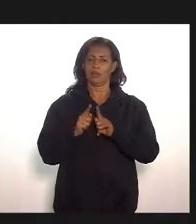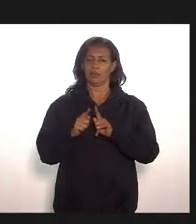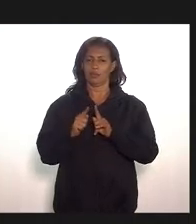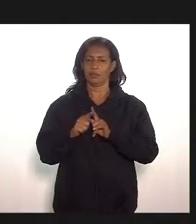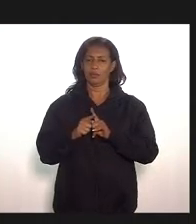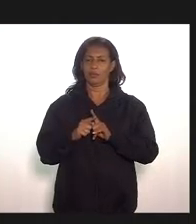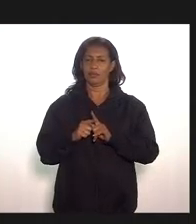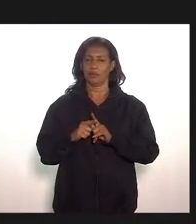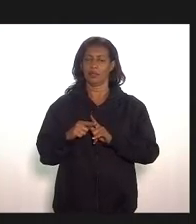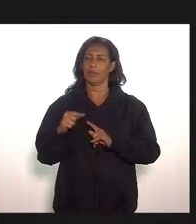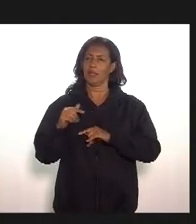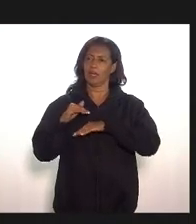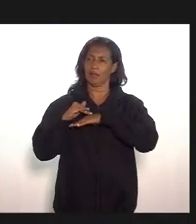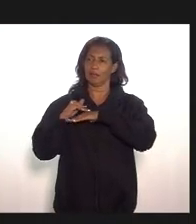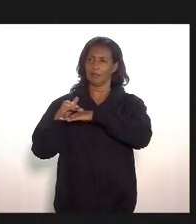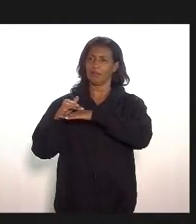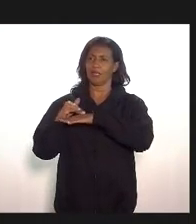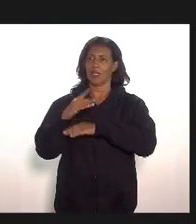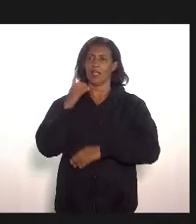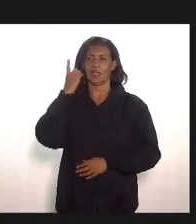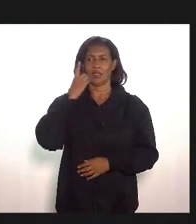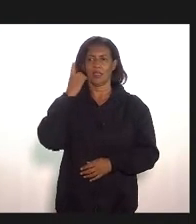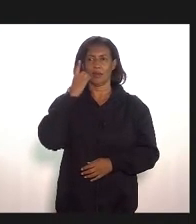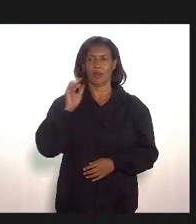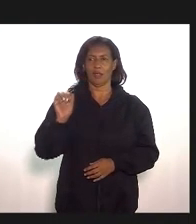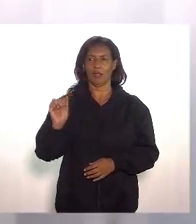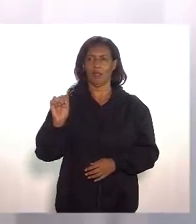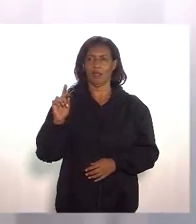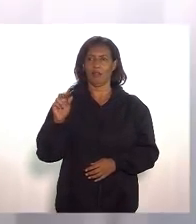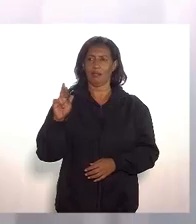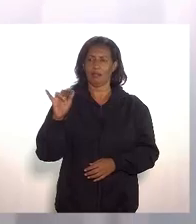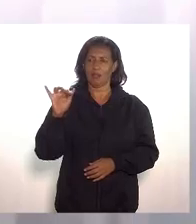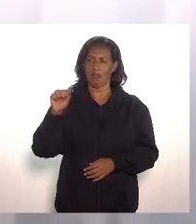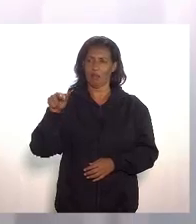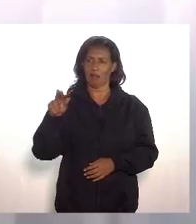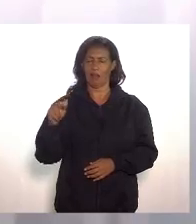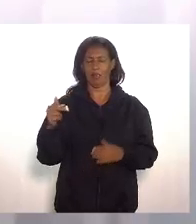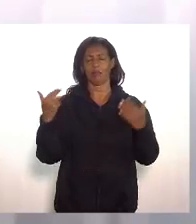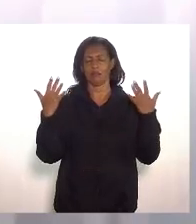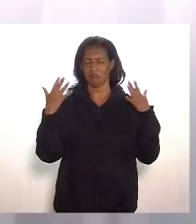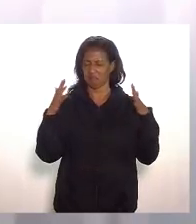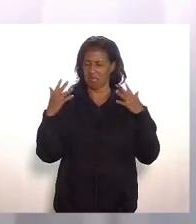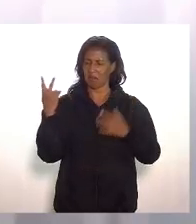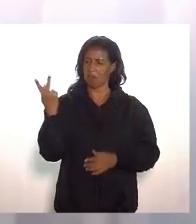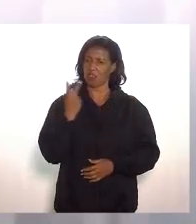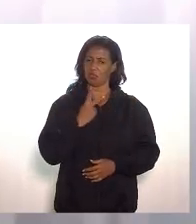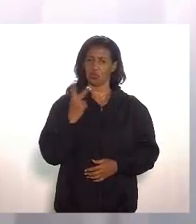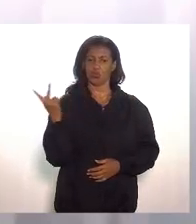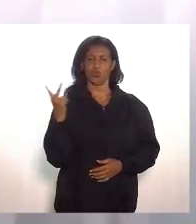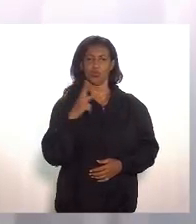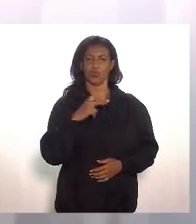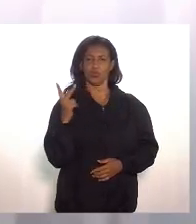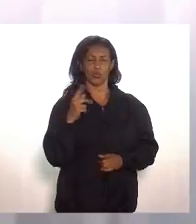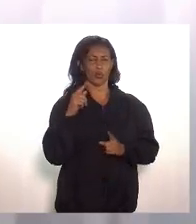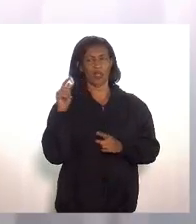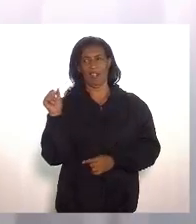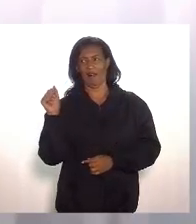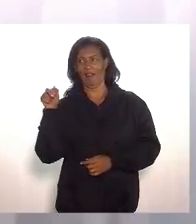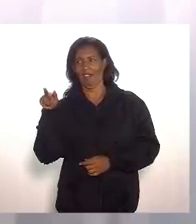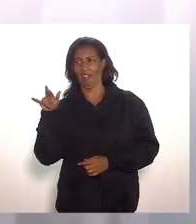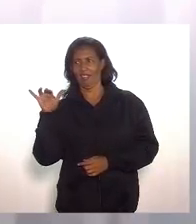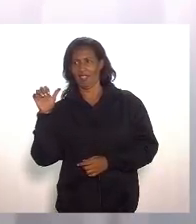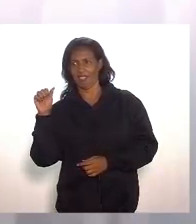todos os colegas também. Muito obrigado, presidente. Parabéns a ambos os deputados, tanto a Adriana, né,